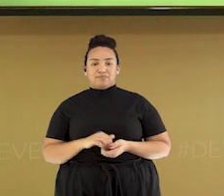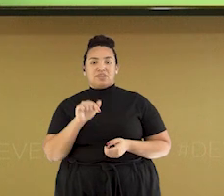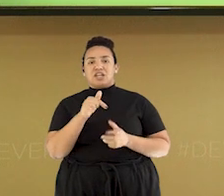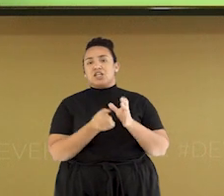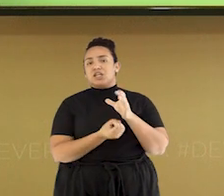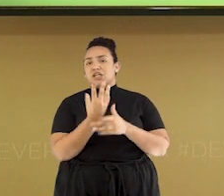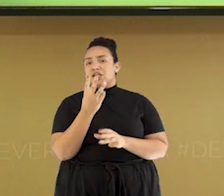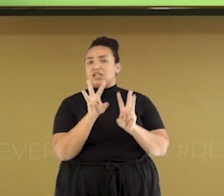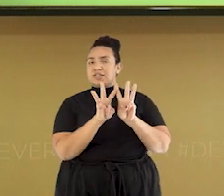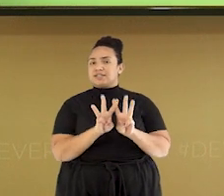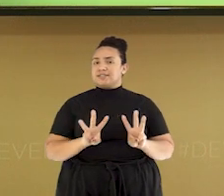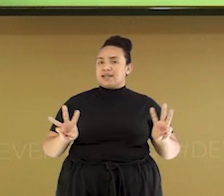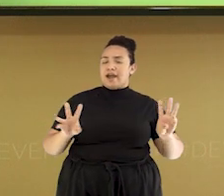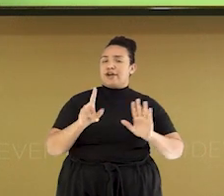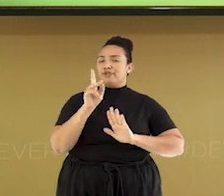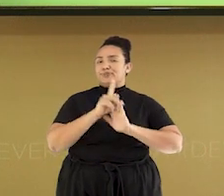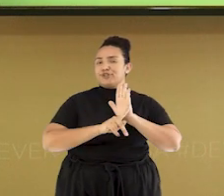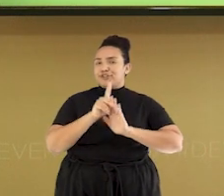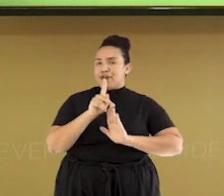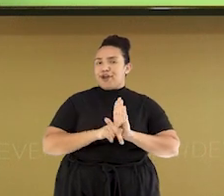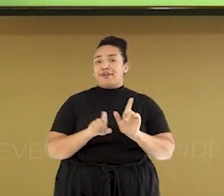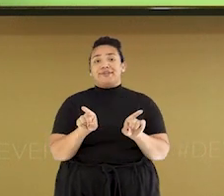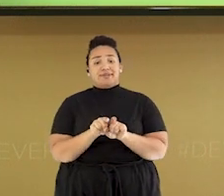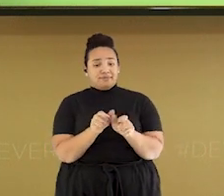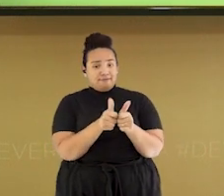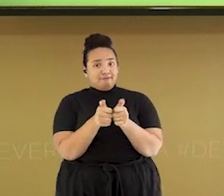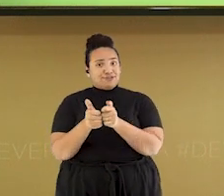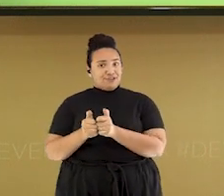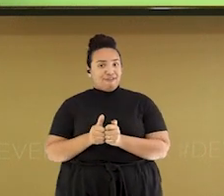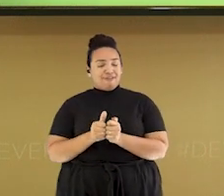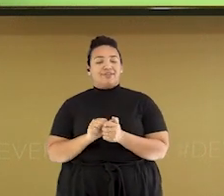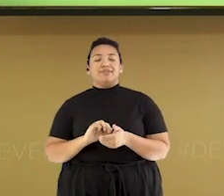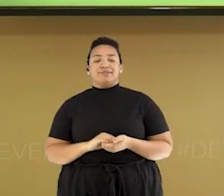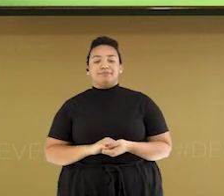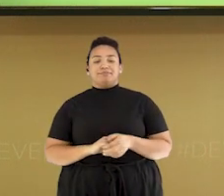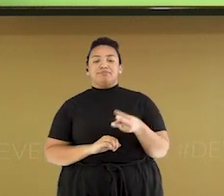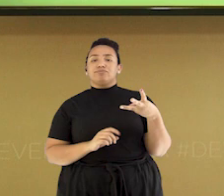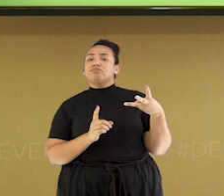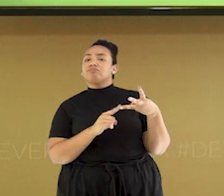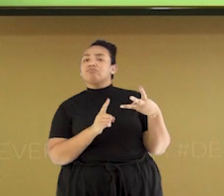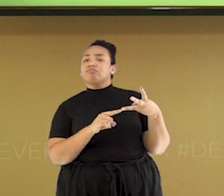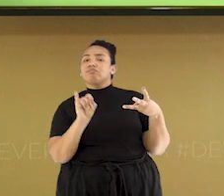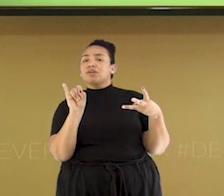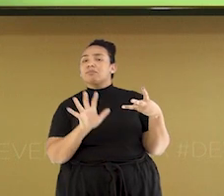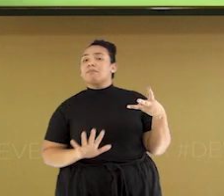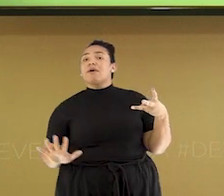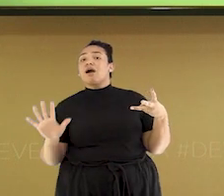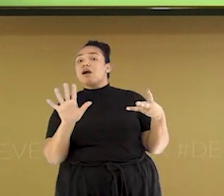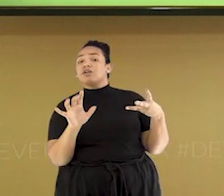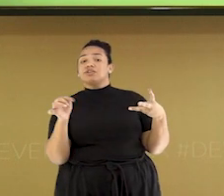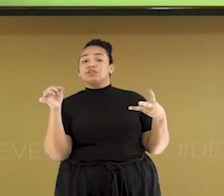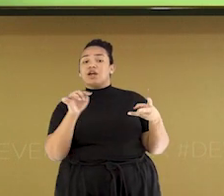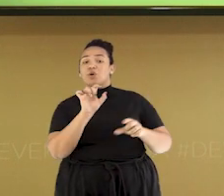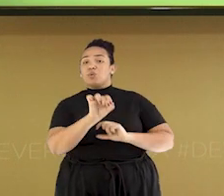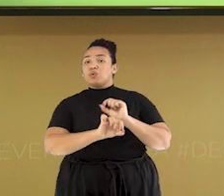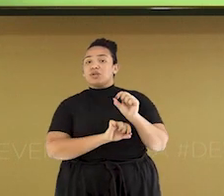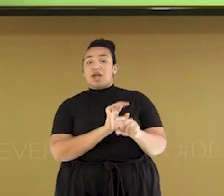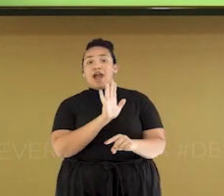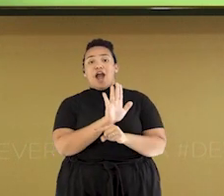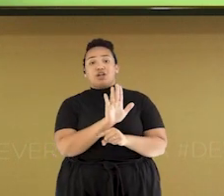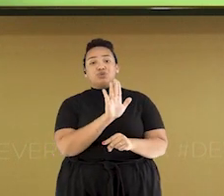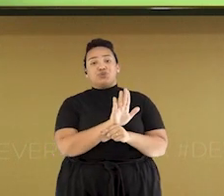programas e até mesmo jogos. E essa pessoa que está fazendo cimento? Esse é um auxiliar de